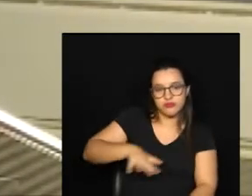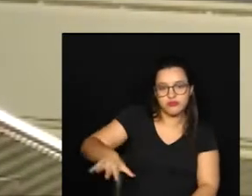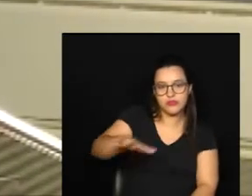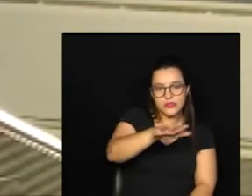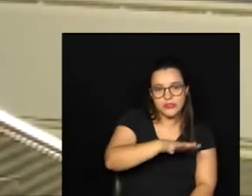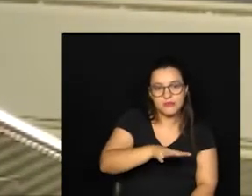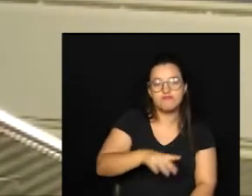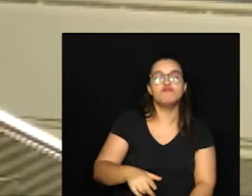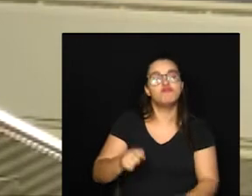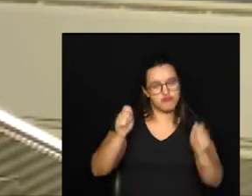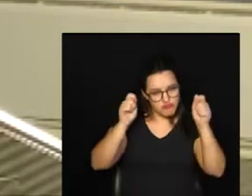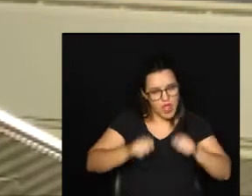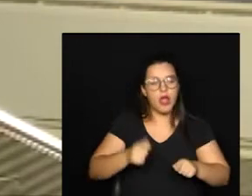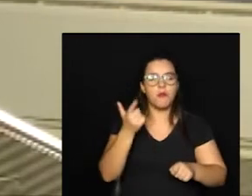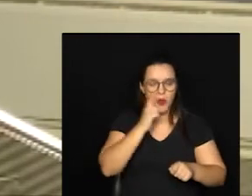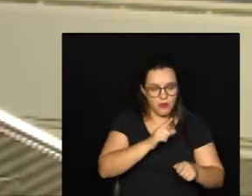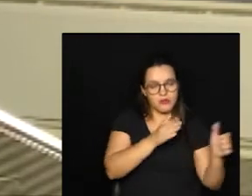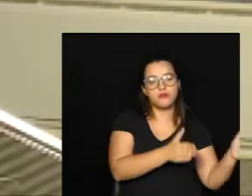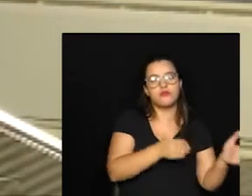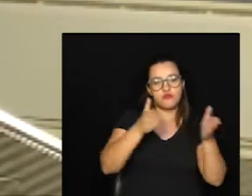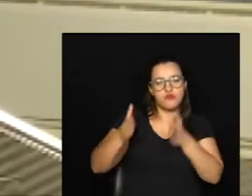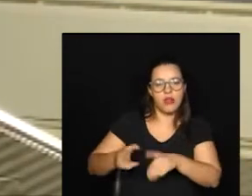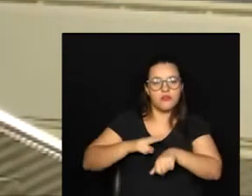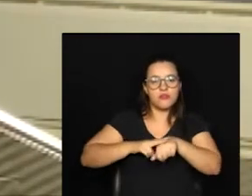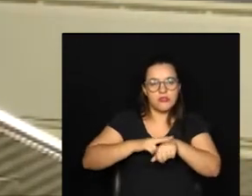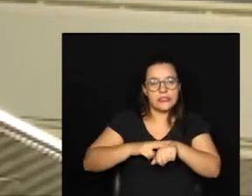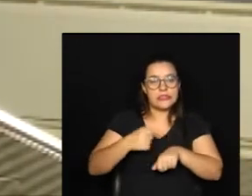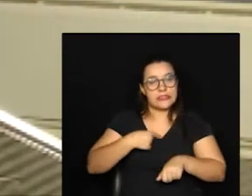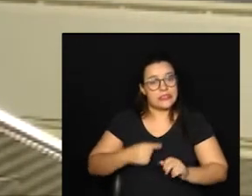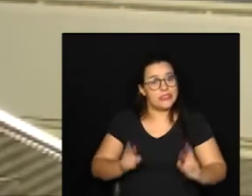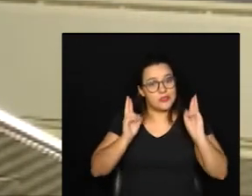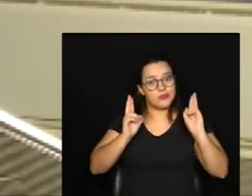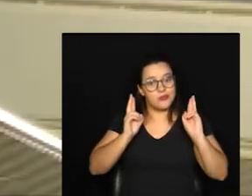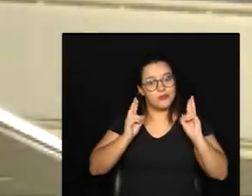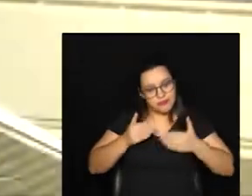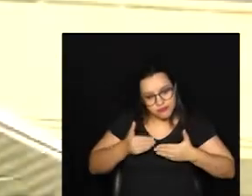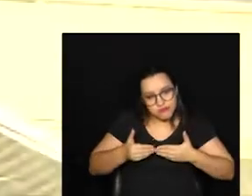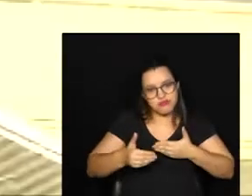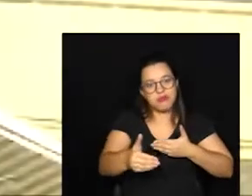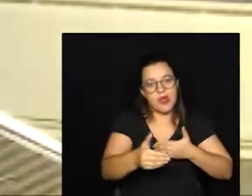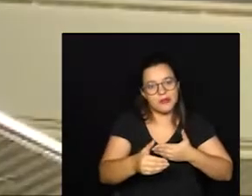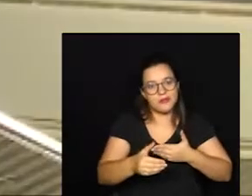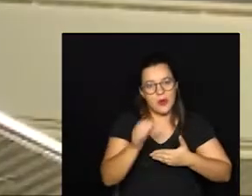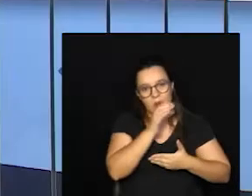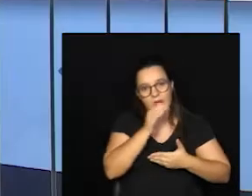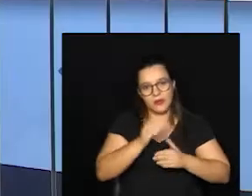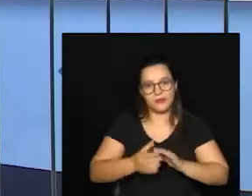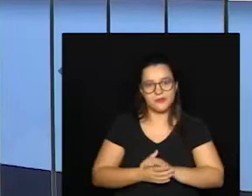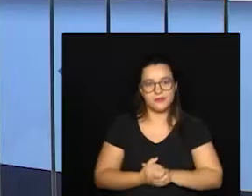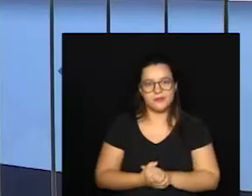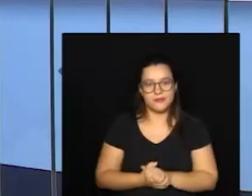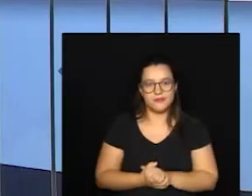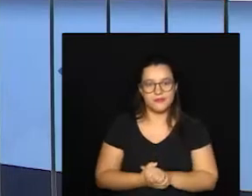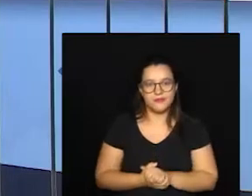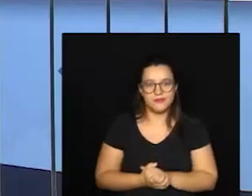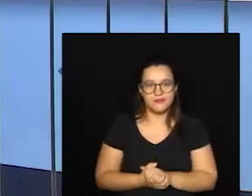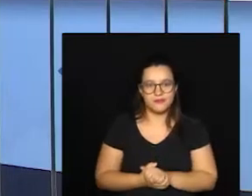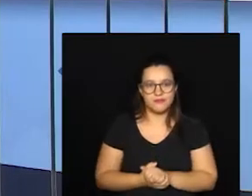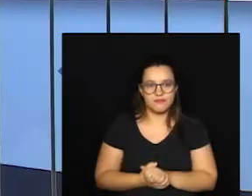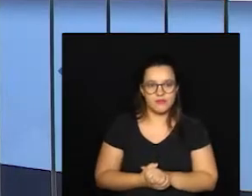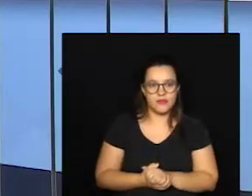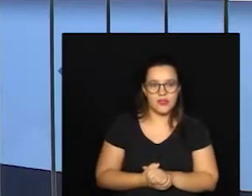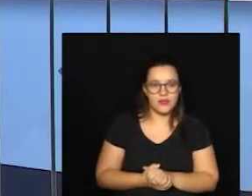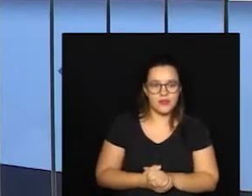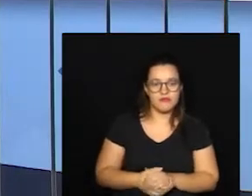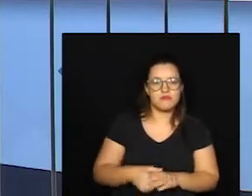tem plenas condições de passar para fase verde. Nós estamos na expectativa de que isso aconteça. Quando é falado